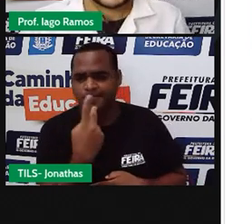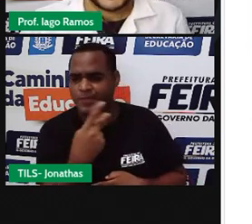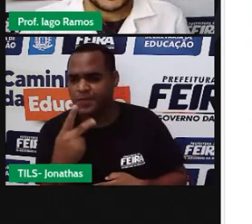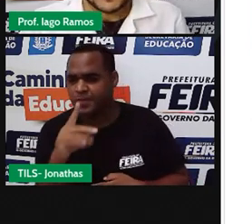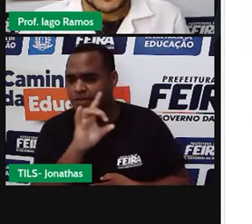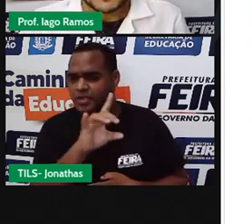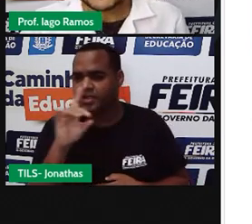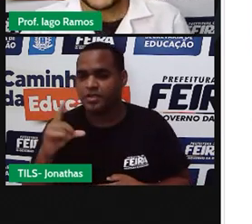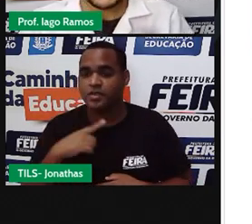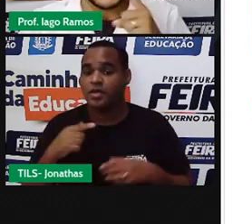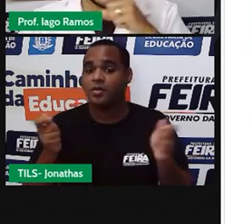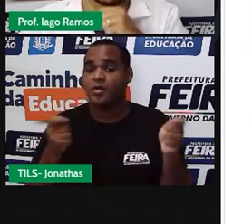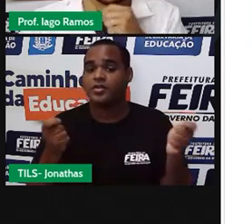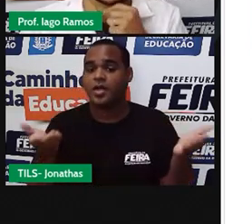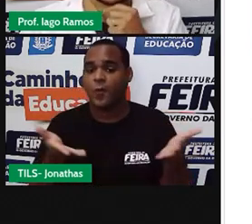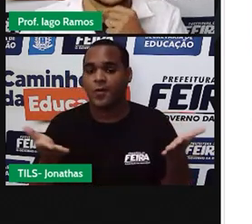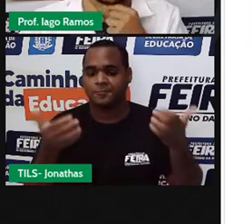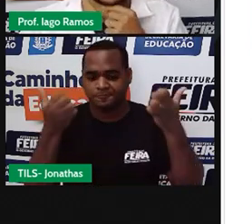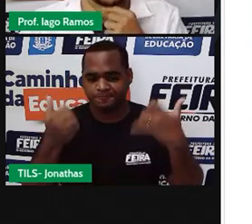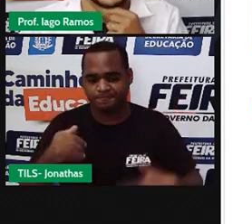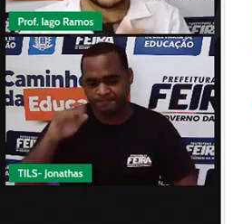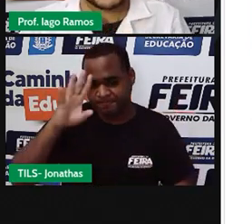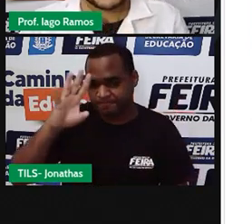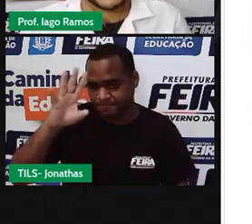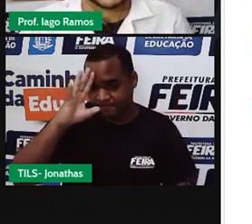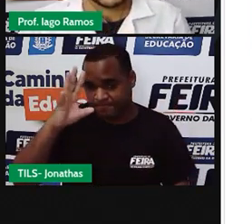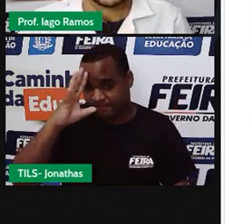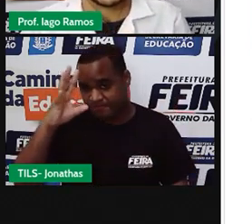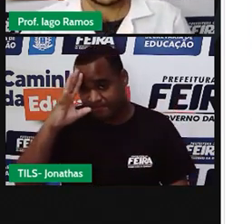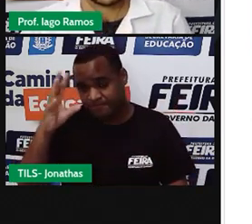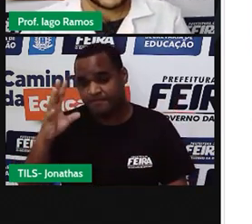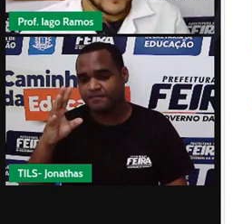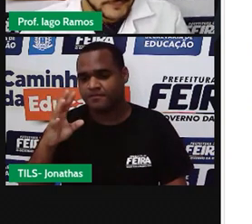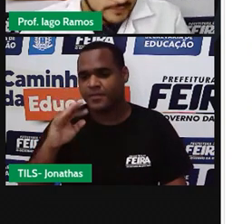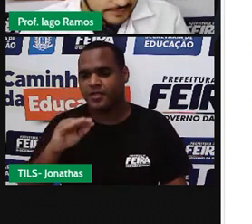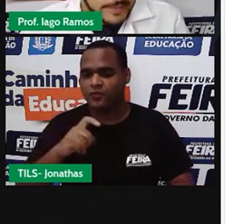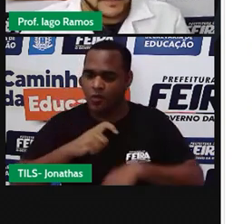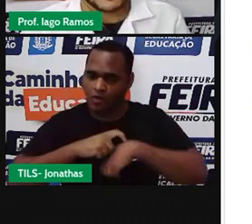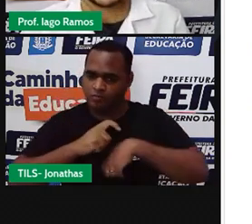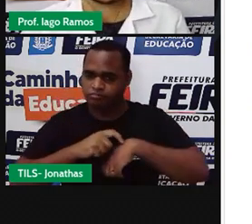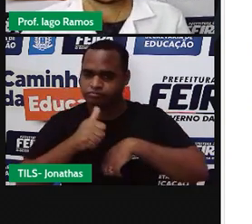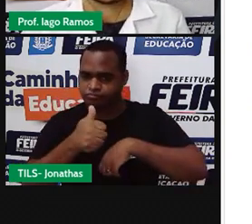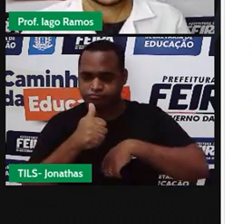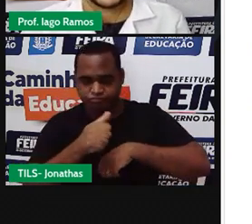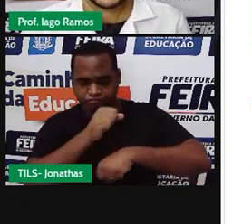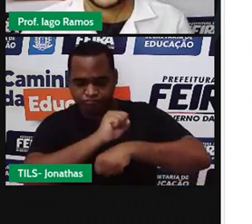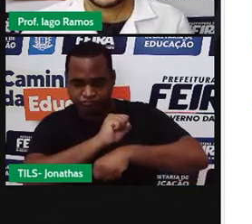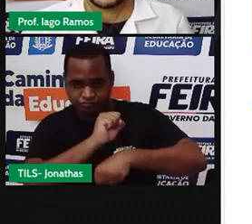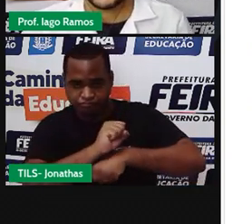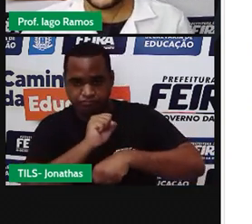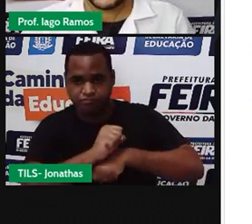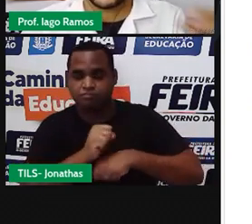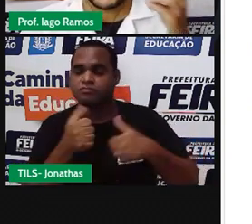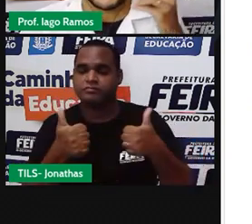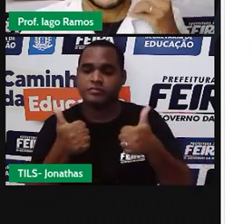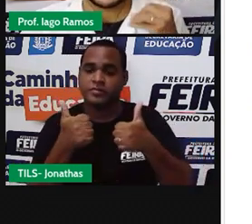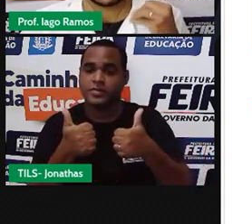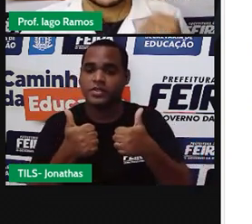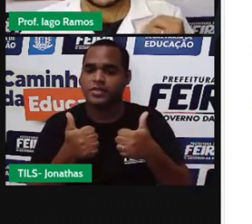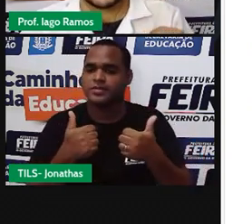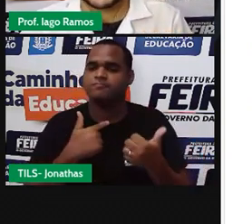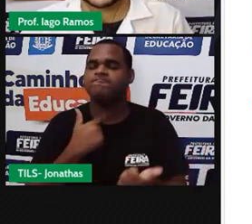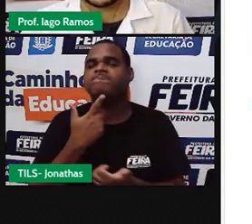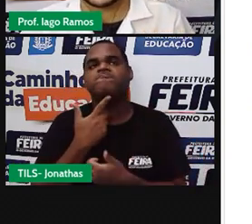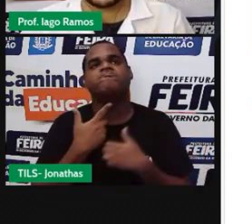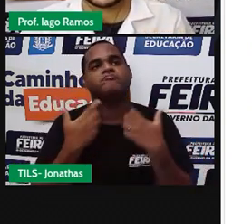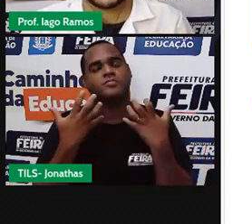imaginasse eu vou te dar um tempinho Tá certo eu tô o que eu tô